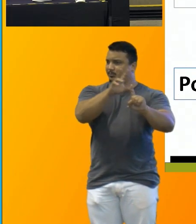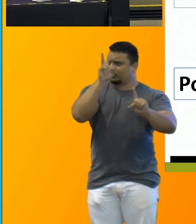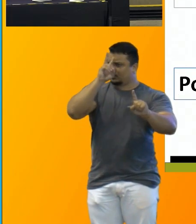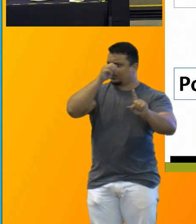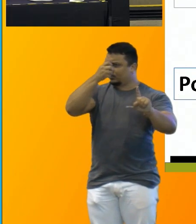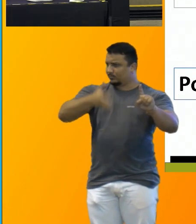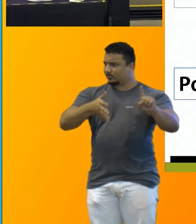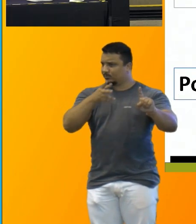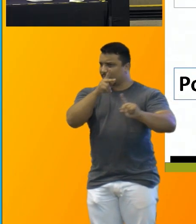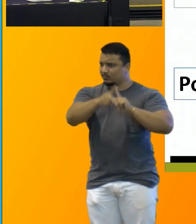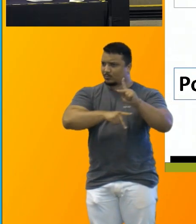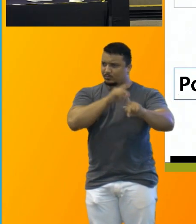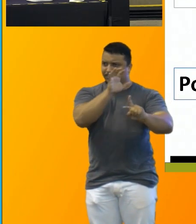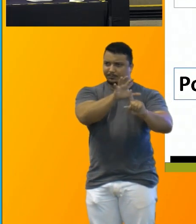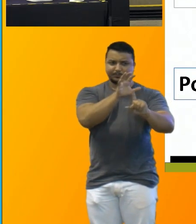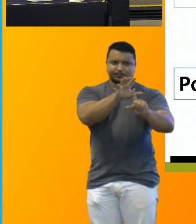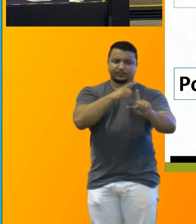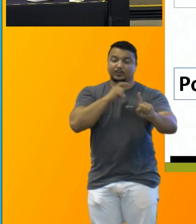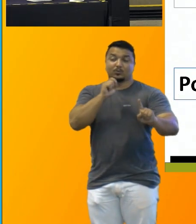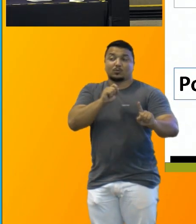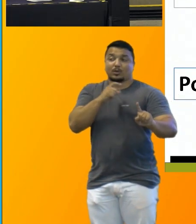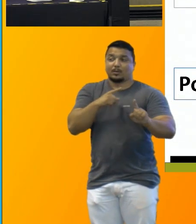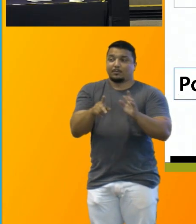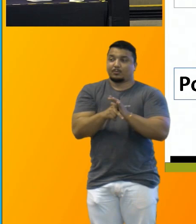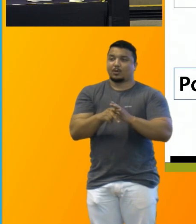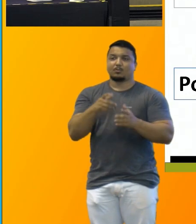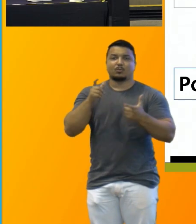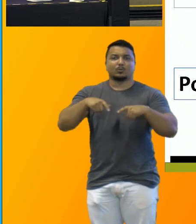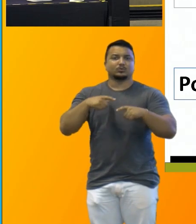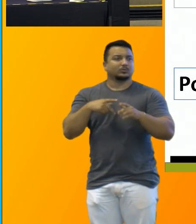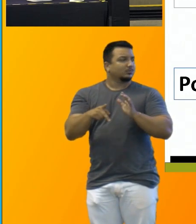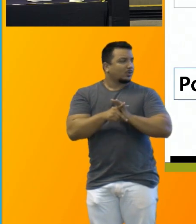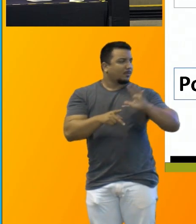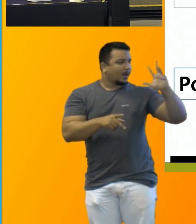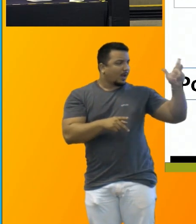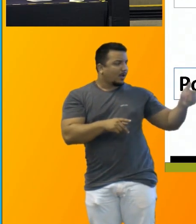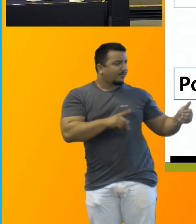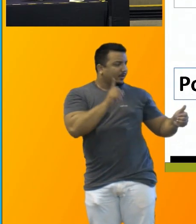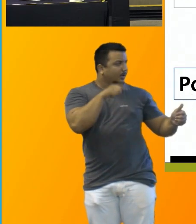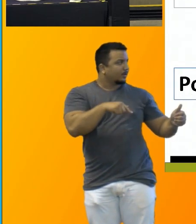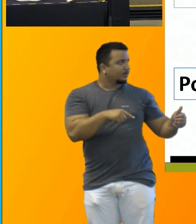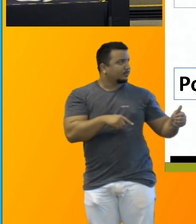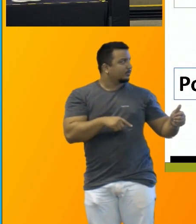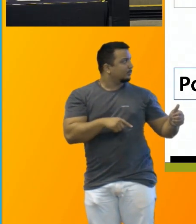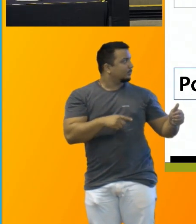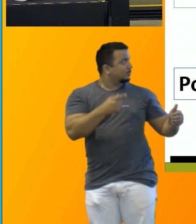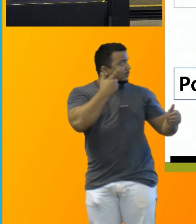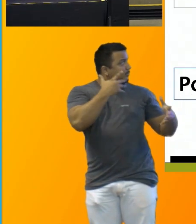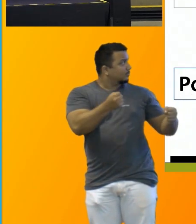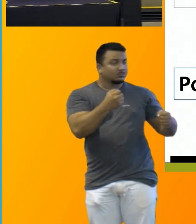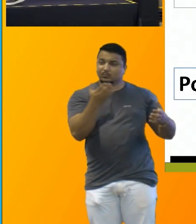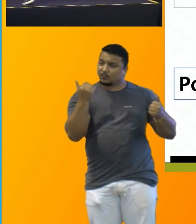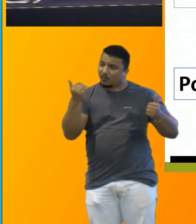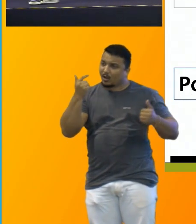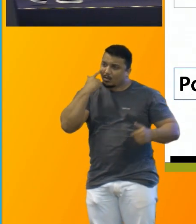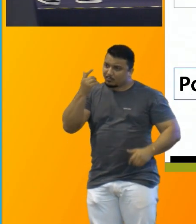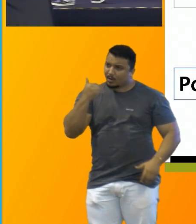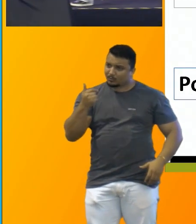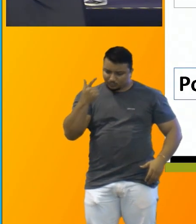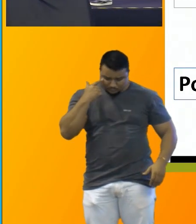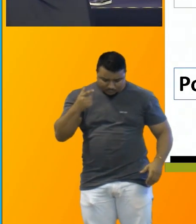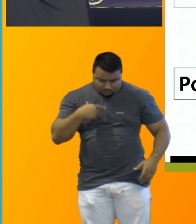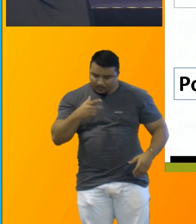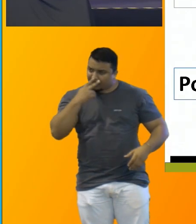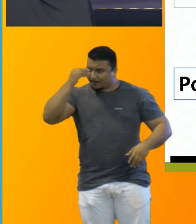pouco? O populismo é um fenômeno típico da África. É isso que está escrito? Ei, gente, bora, fala comigo, faz aula junto comigo, tira